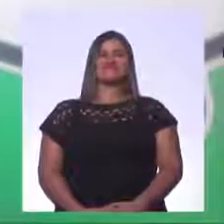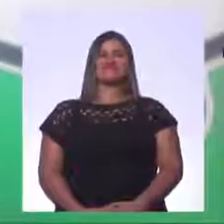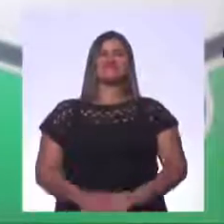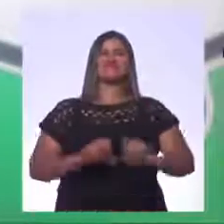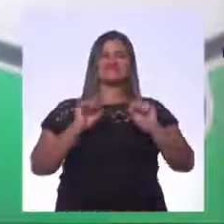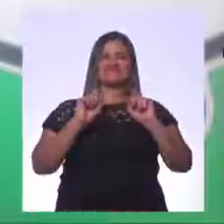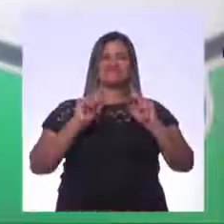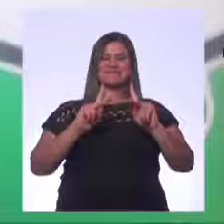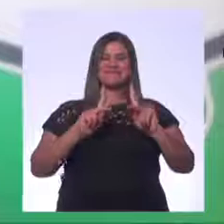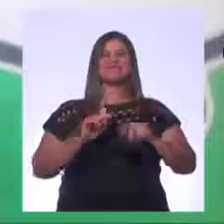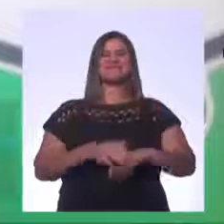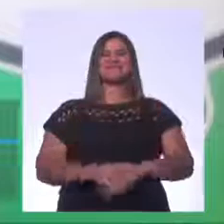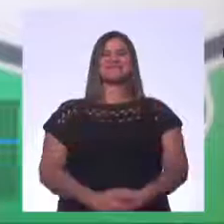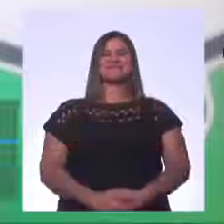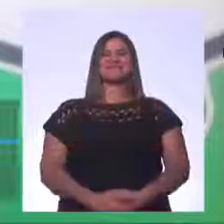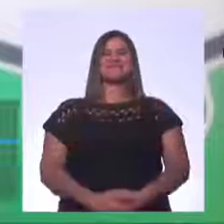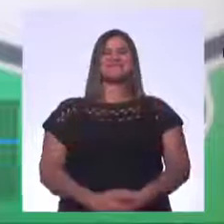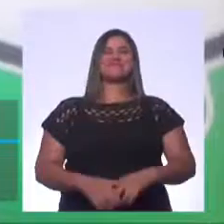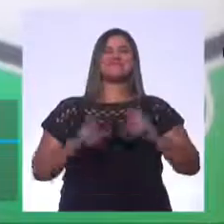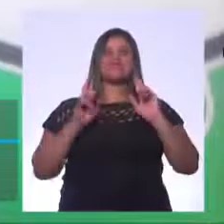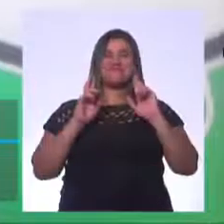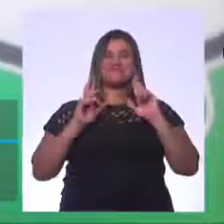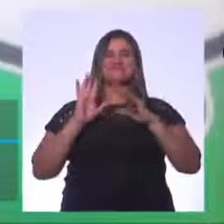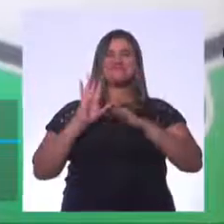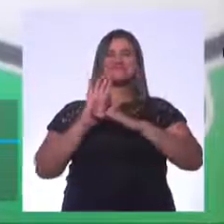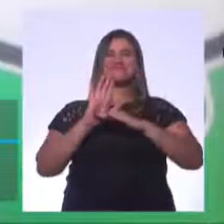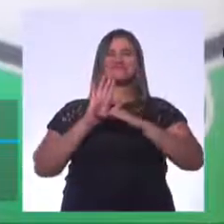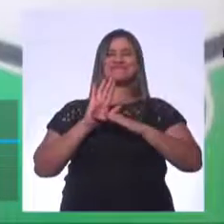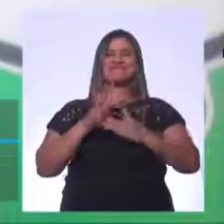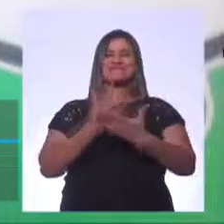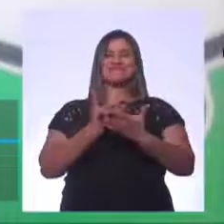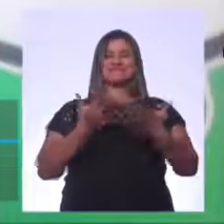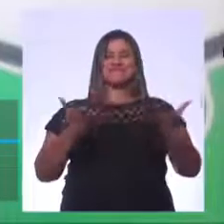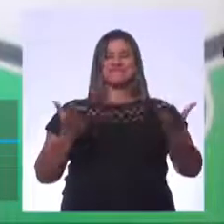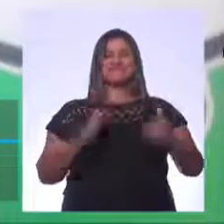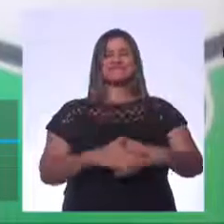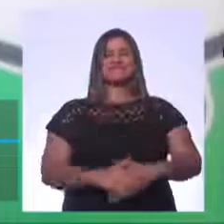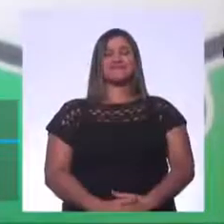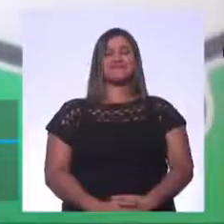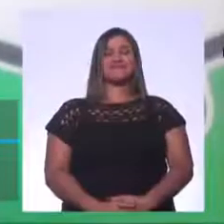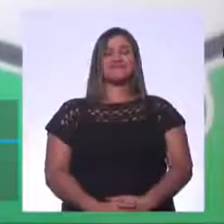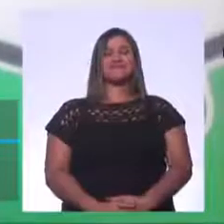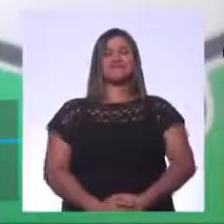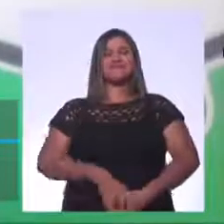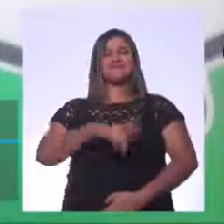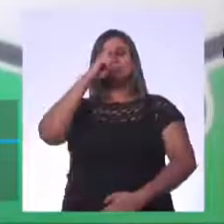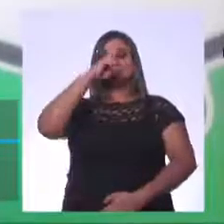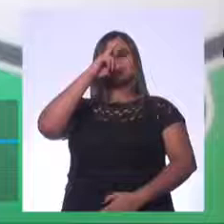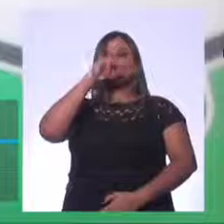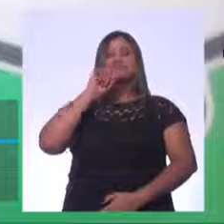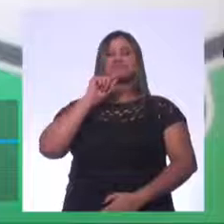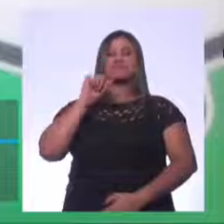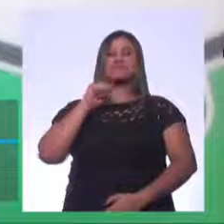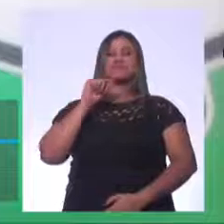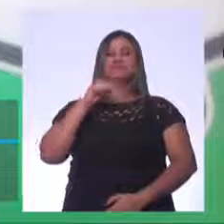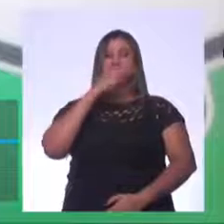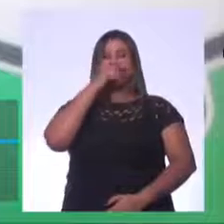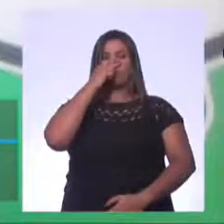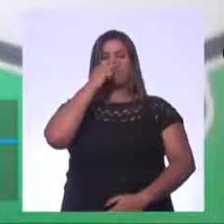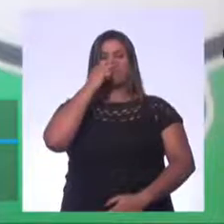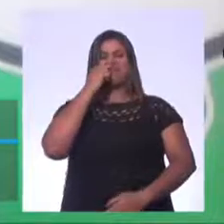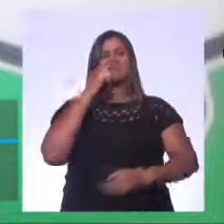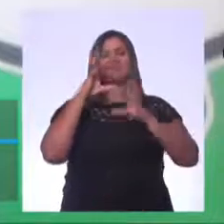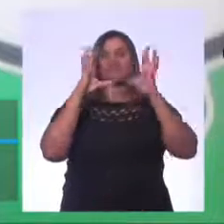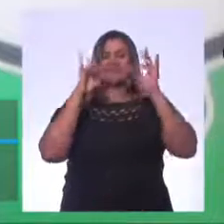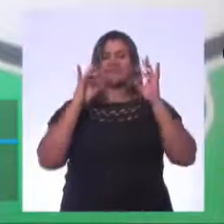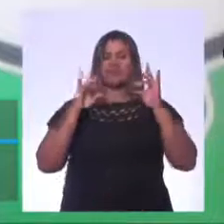Ok, pessoal. Então, eu espero ter contribuído com vocês. Lembrando, só um pequeno